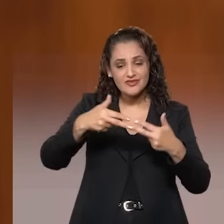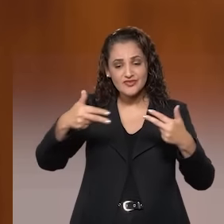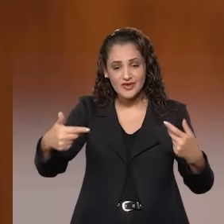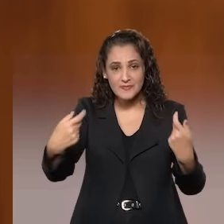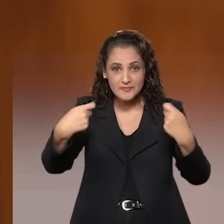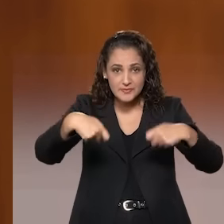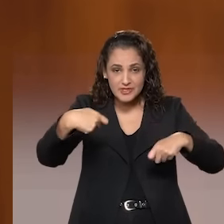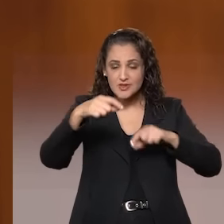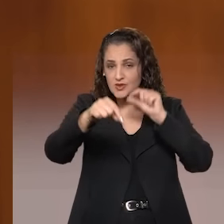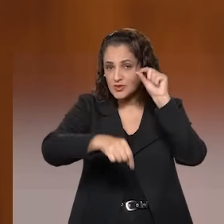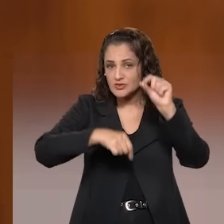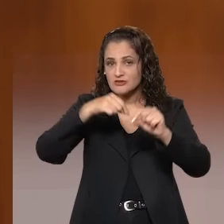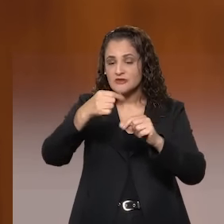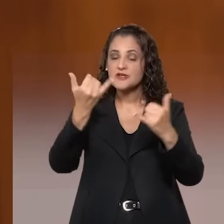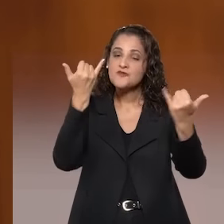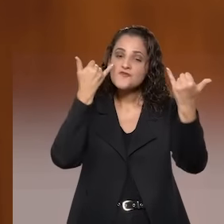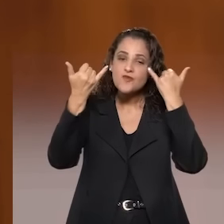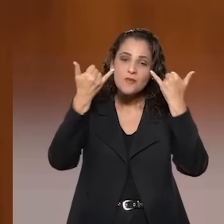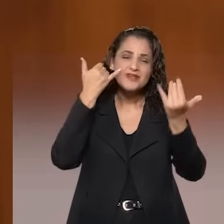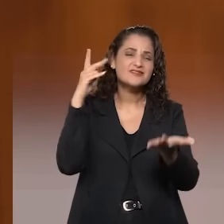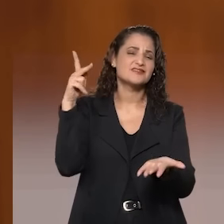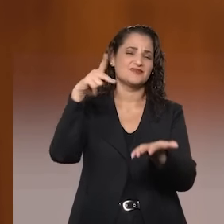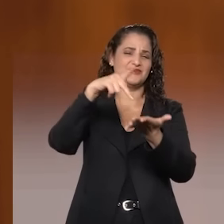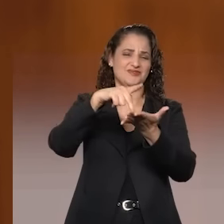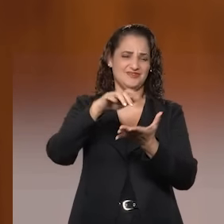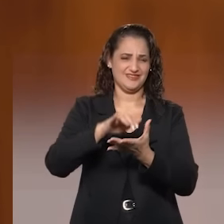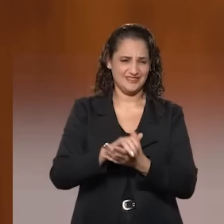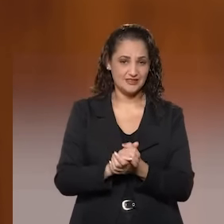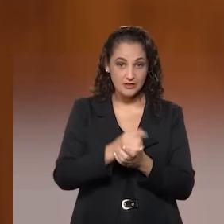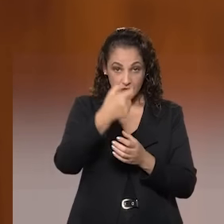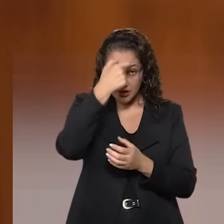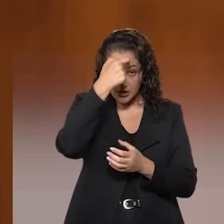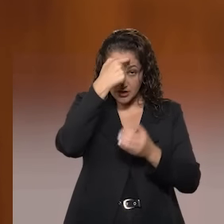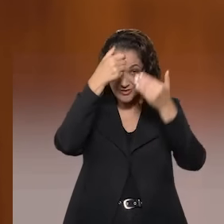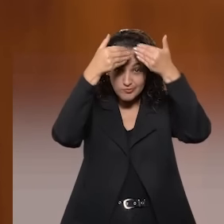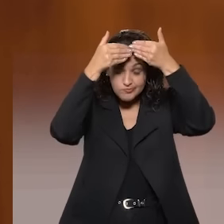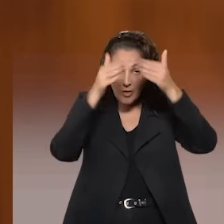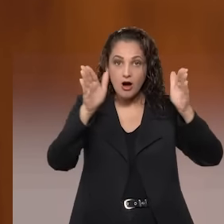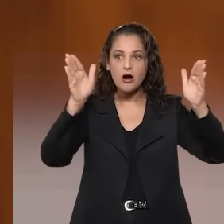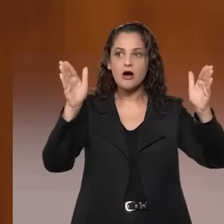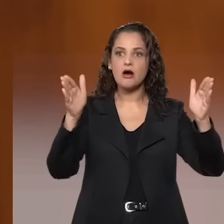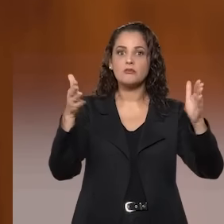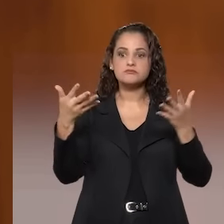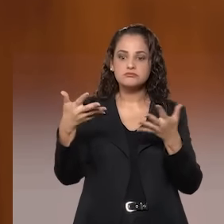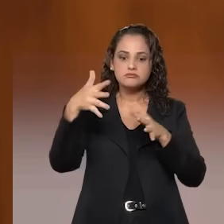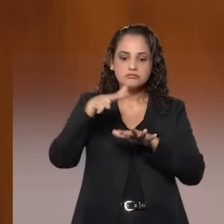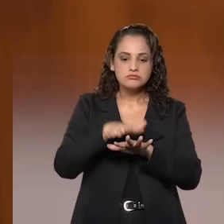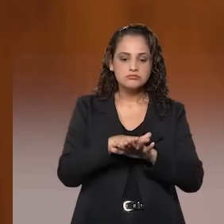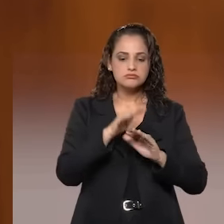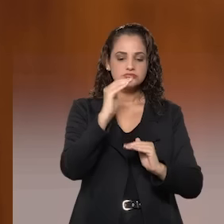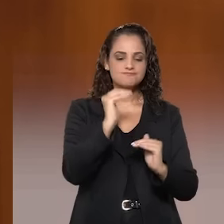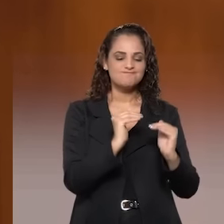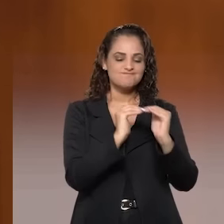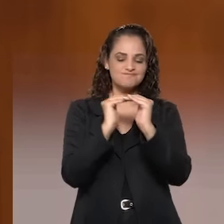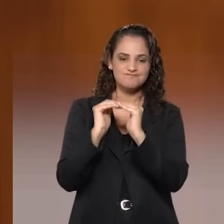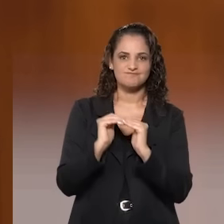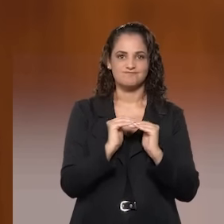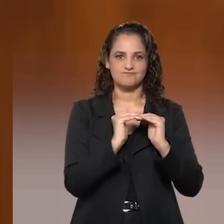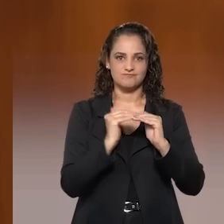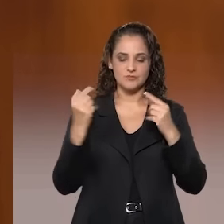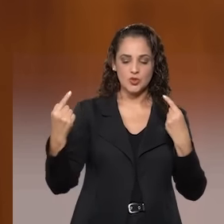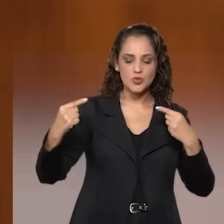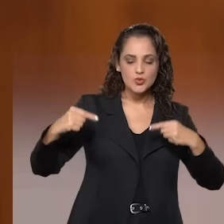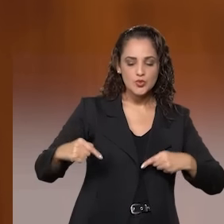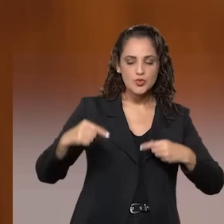ter realmente informação ter a mente aberta para ir com Equidade e os